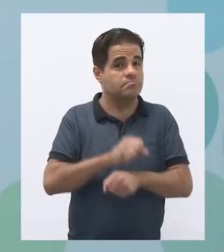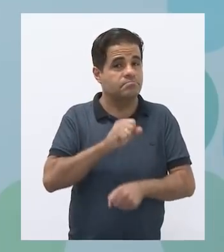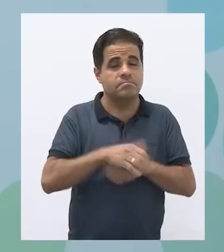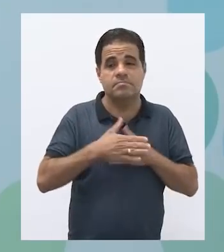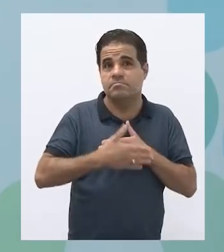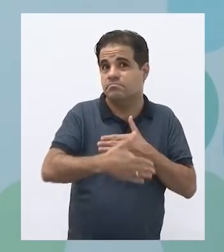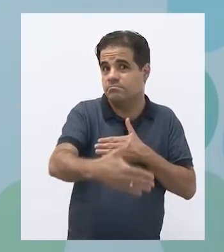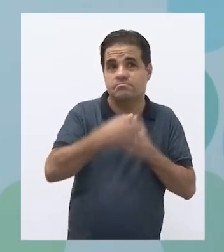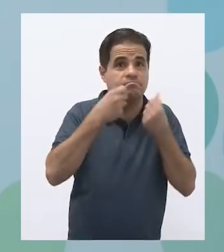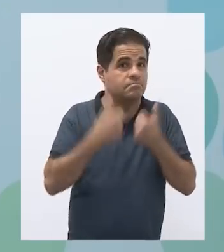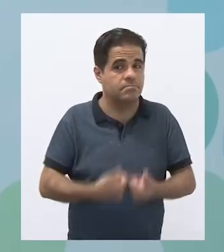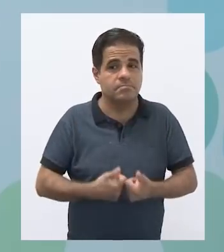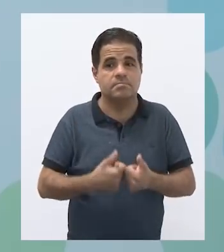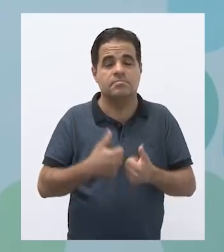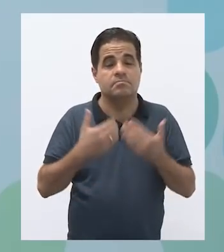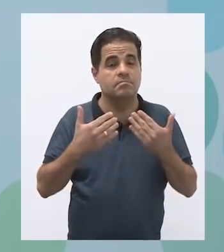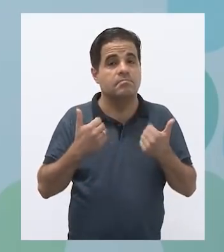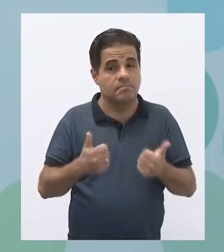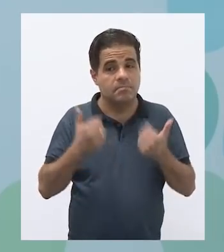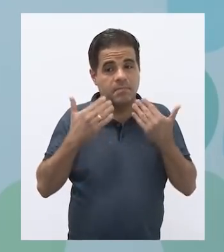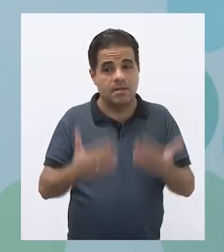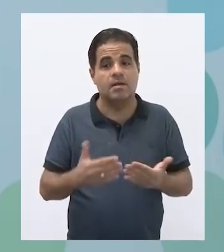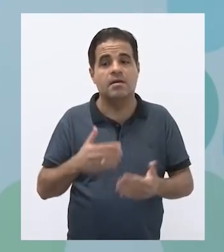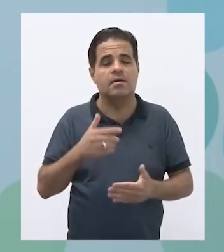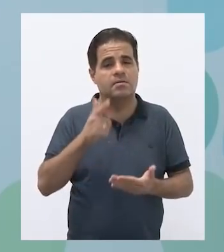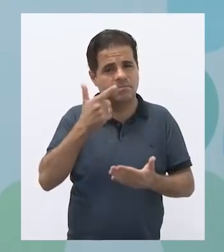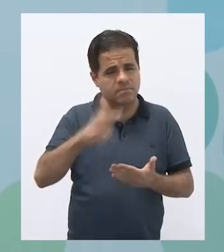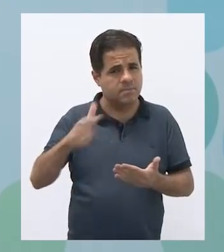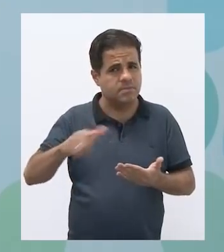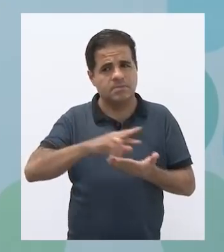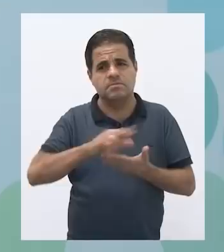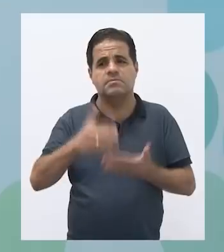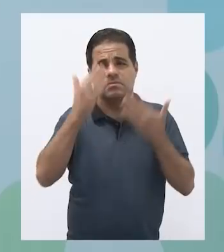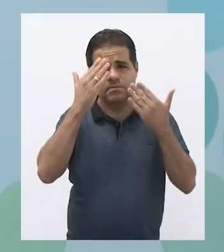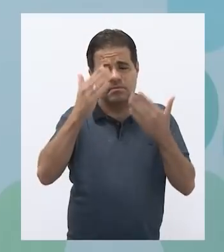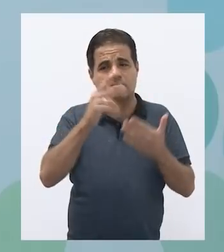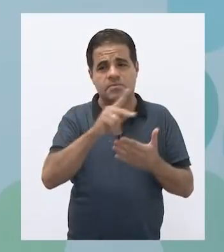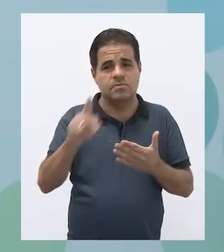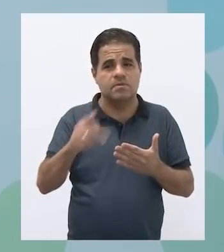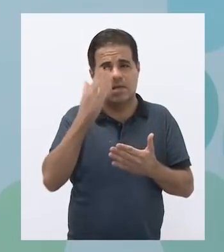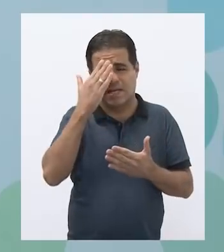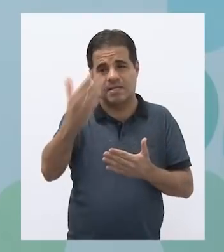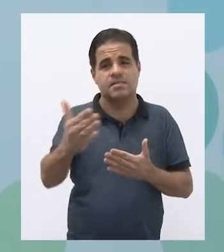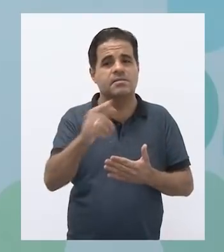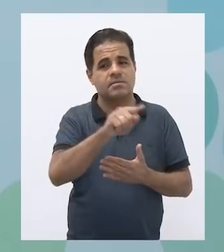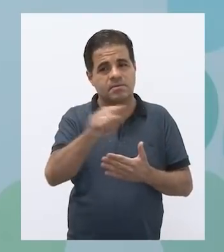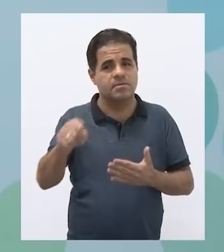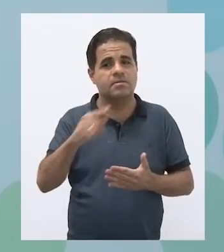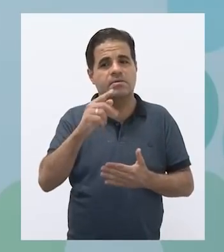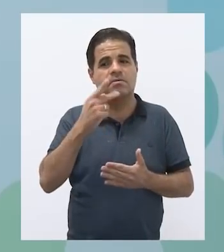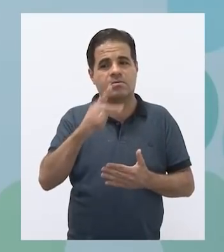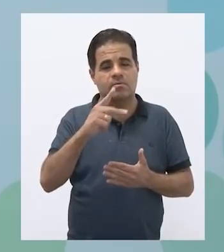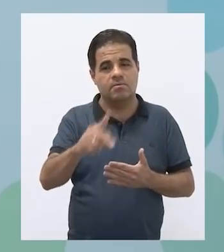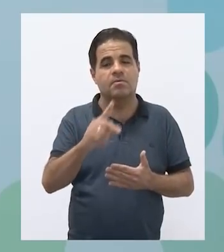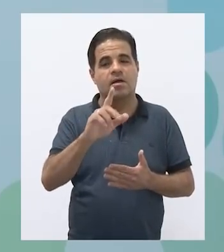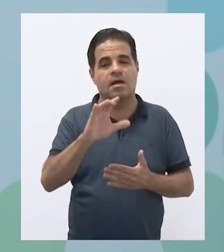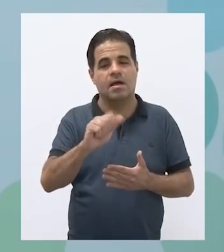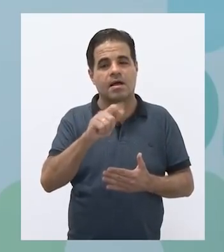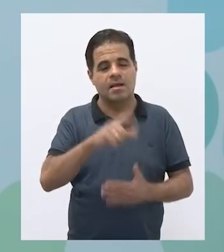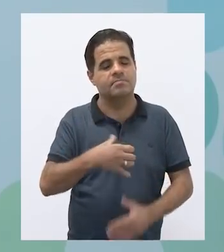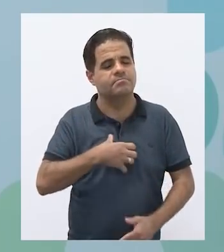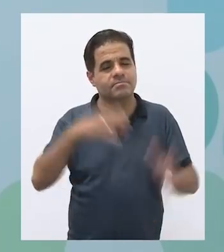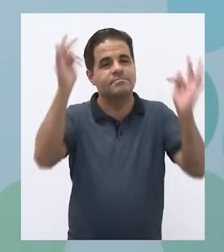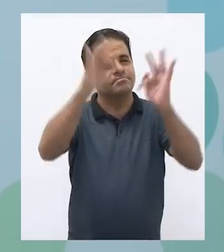são muito boas, gratas. E aí várias pessoas aqui agradecendo as suas palavras, viu, Carlos? Poxa,